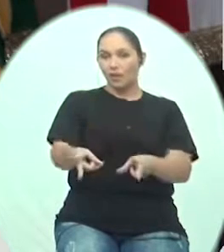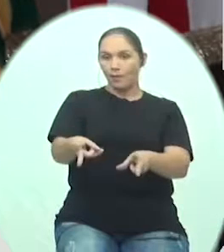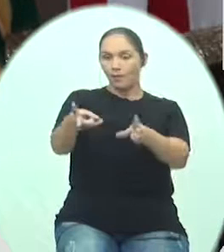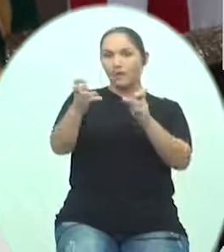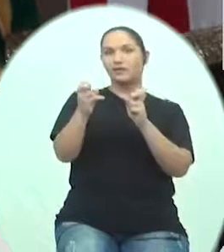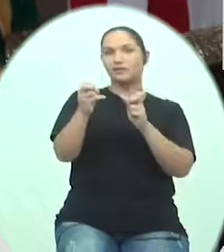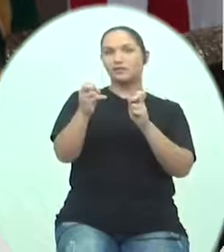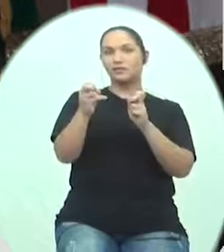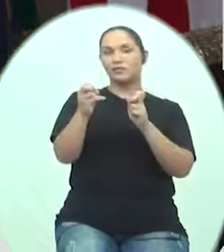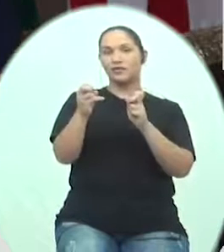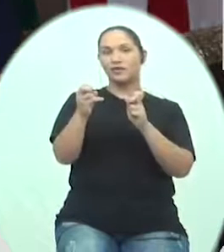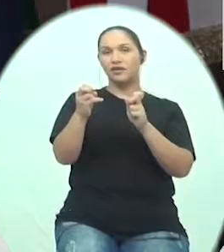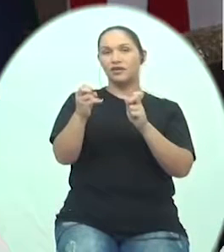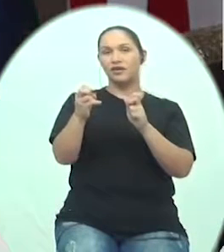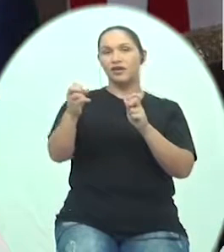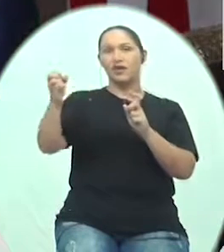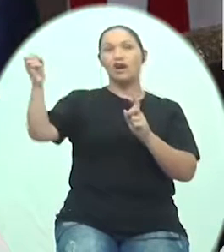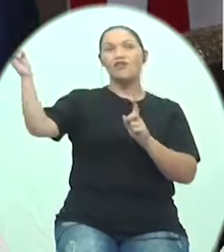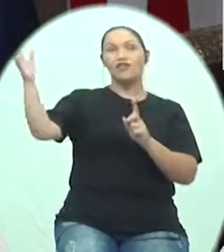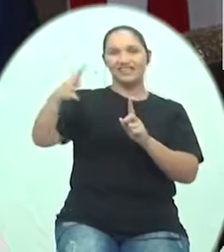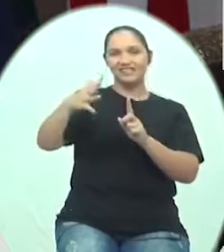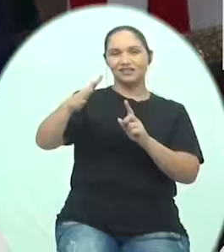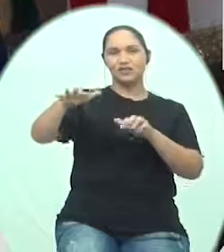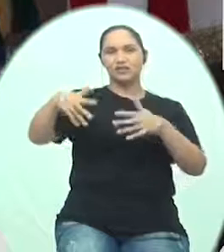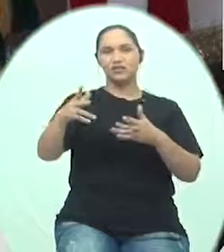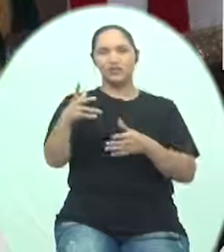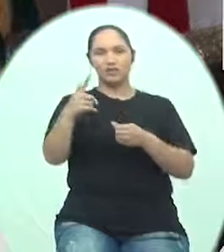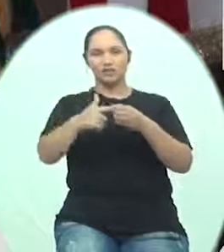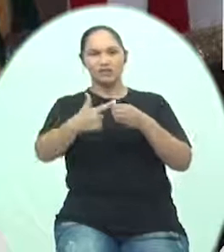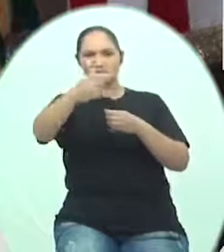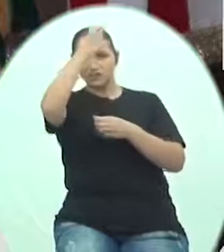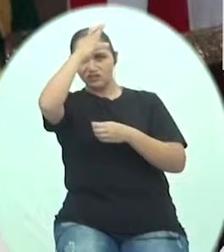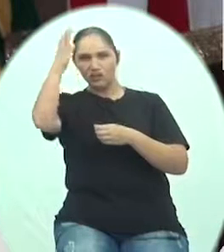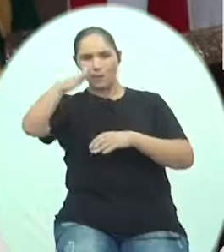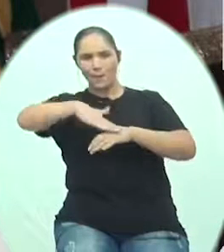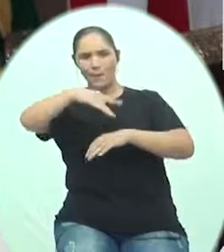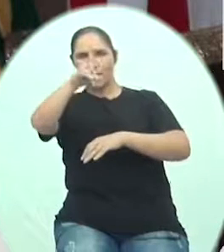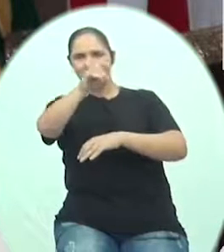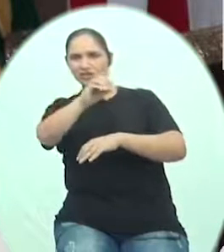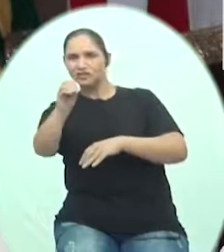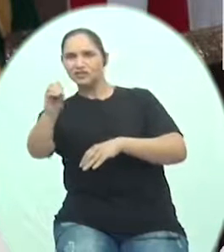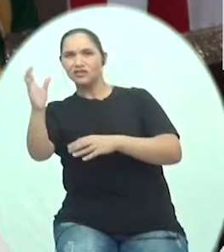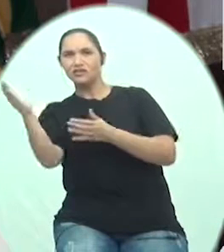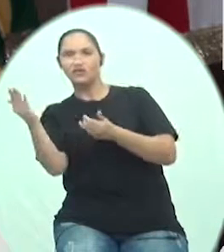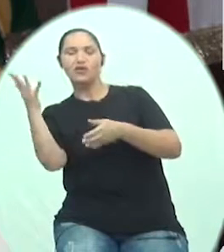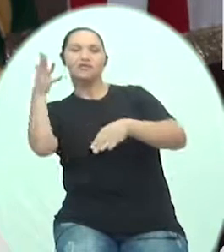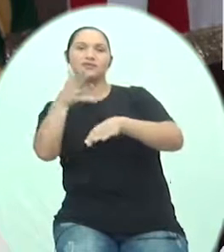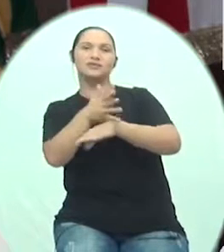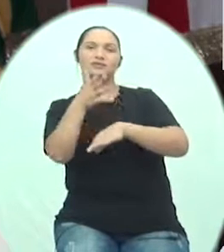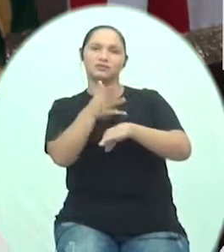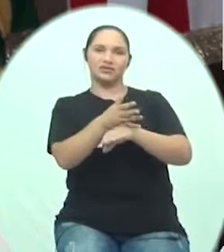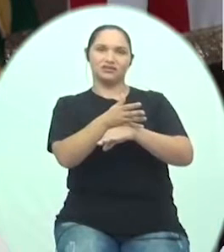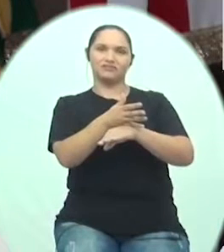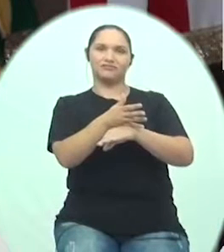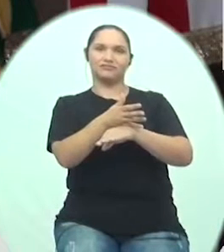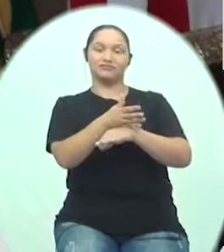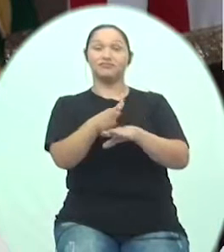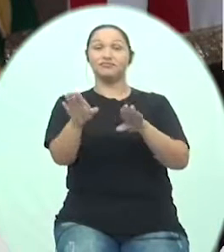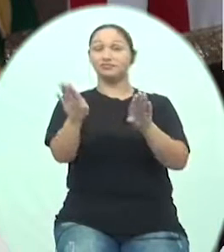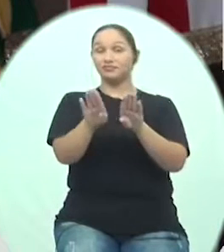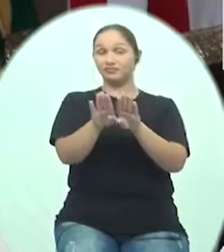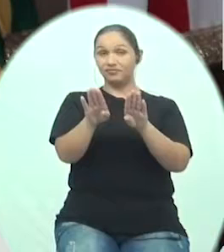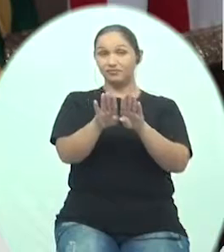foi mais de 100 jovens centenas de jovens foram para lá dentre esses jovens também